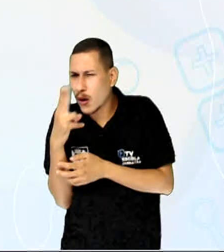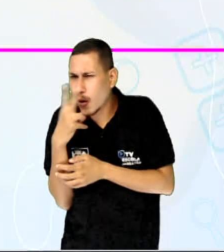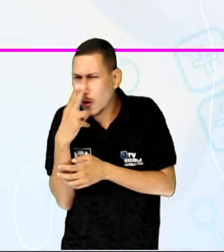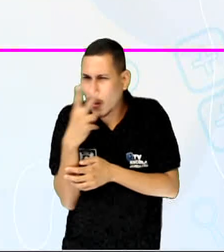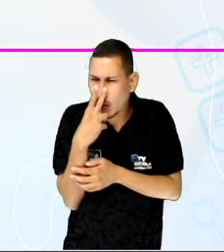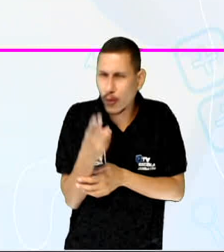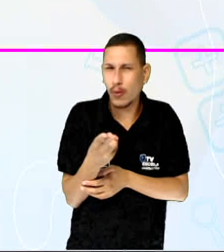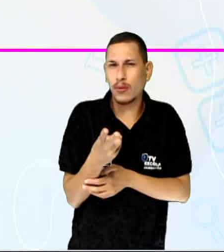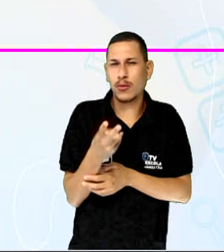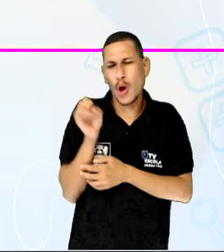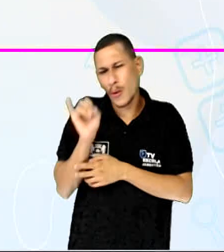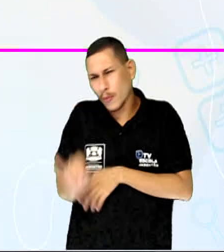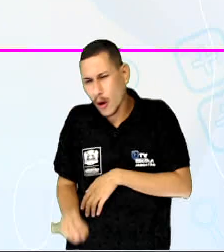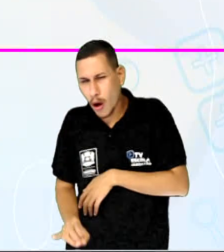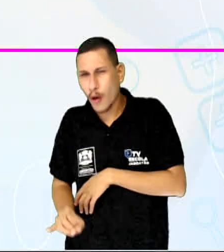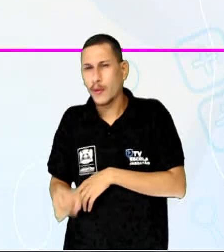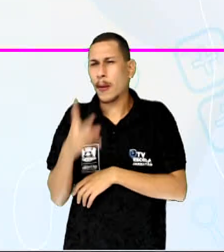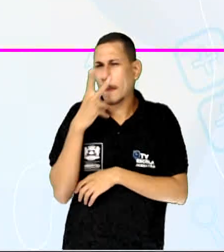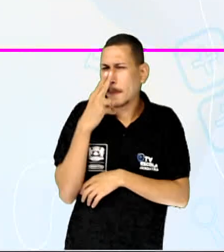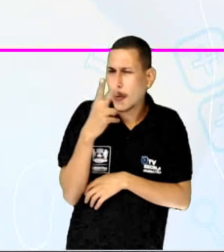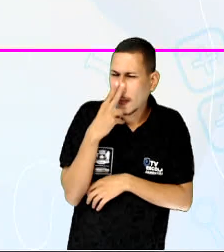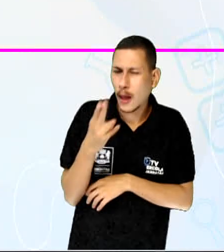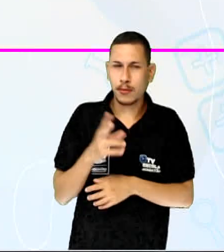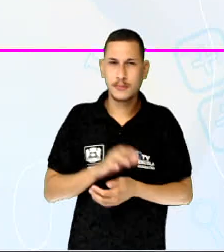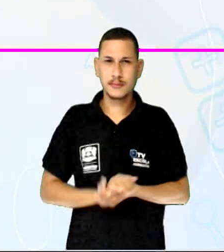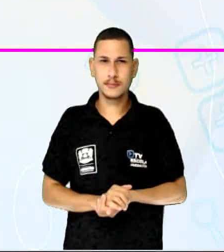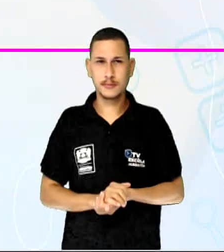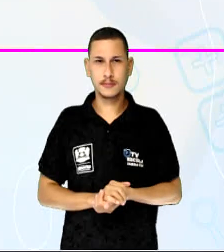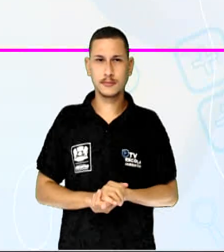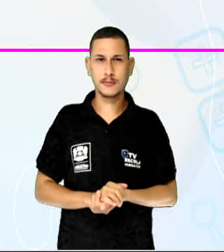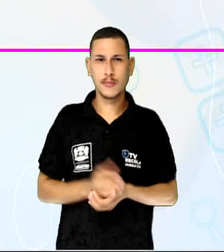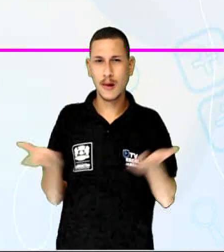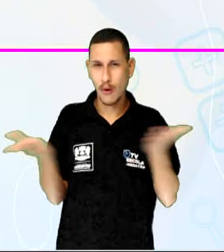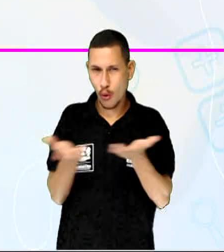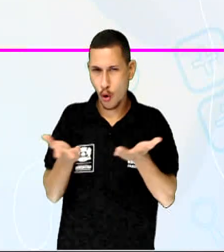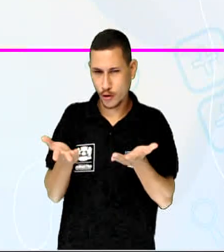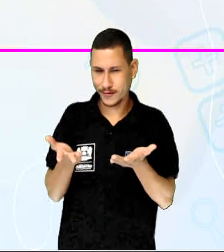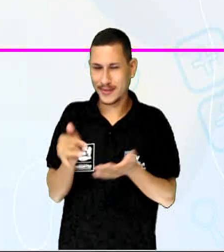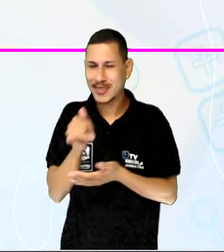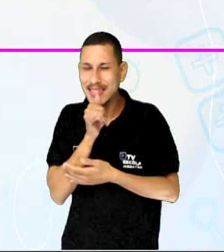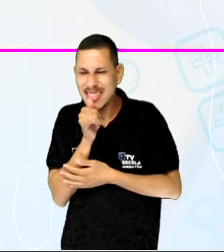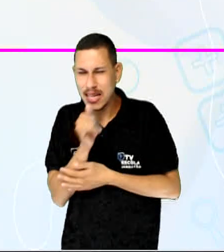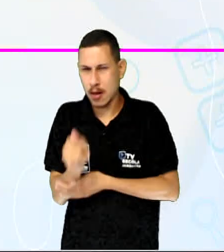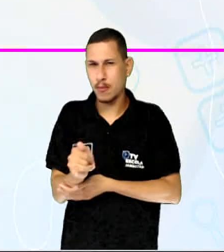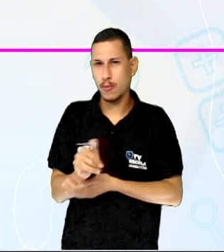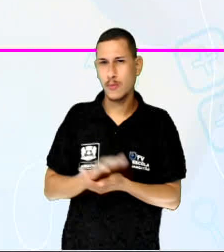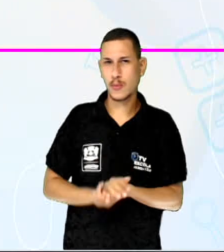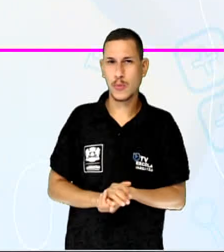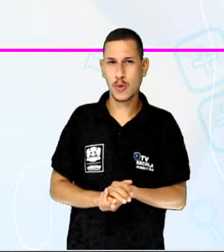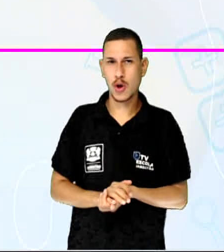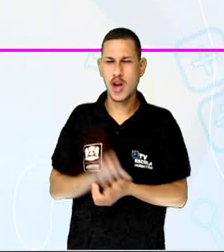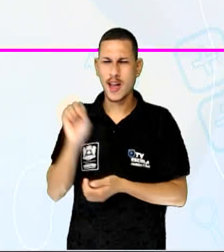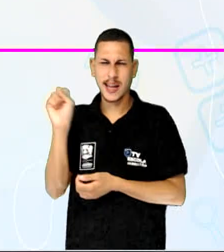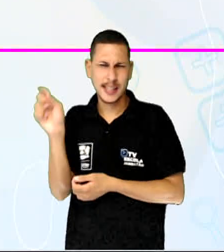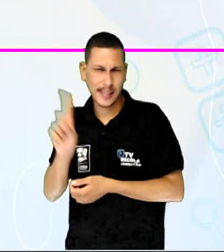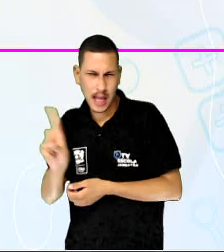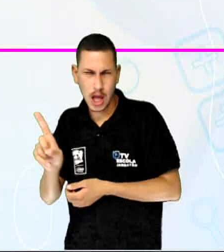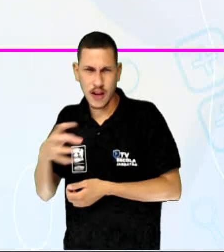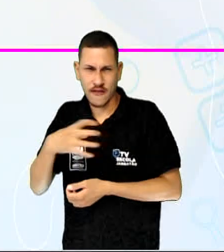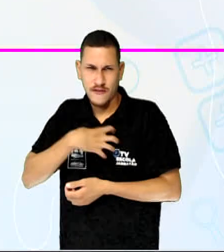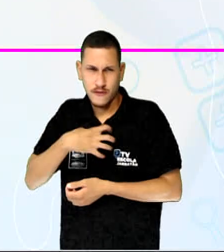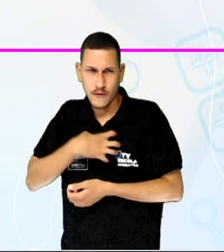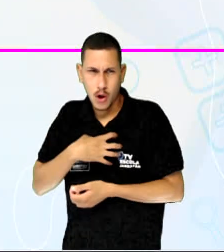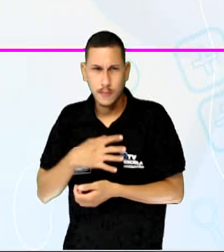condições hipotéticas. Vamos dar uma olhada num exemplo com a forma negativa. If she